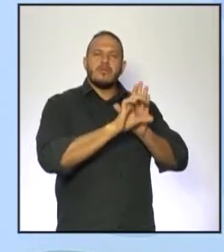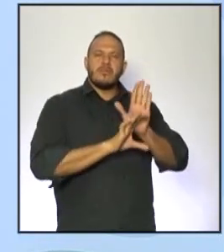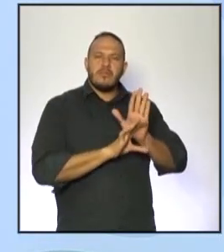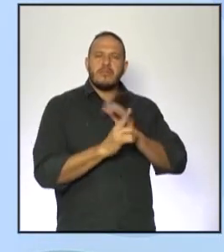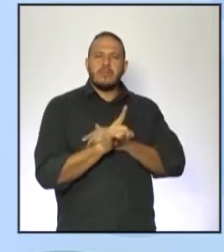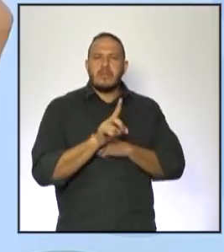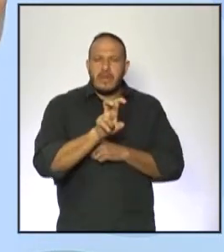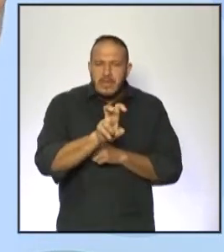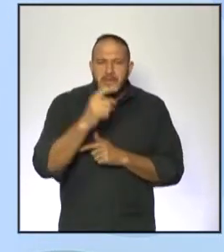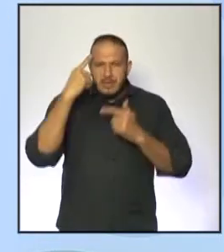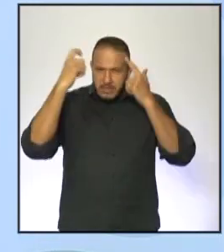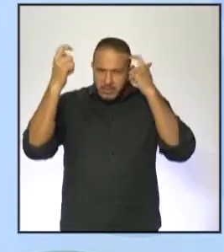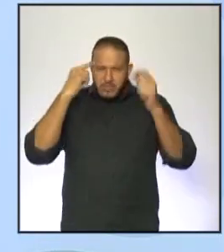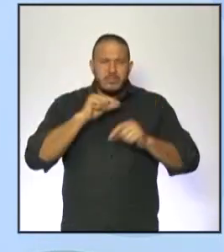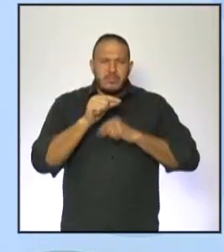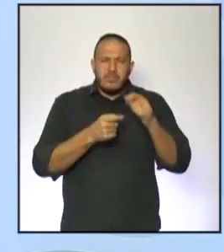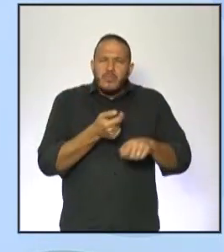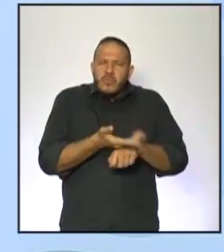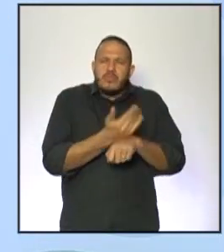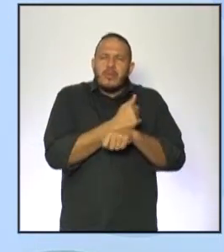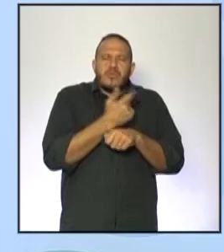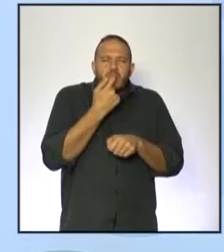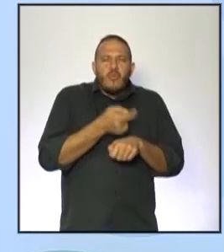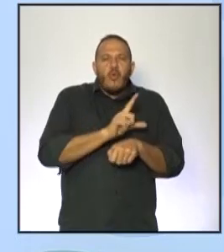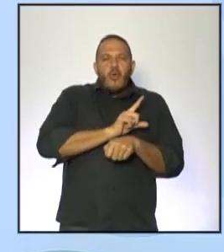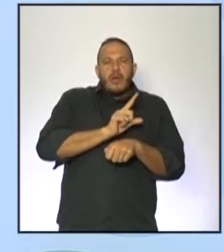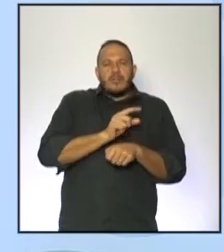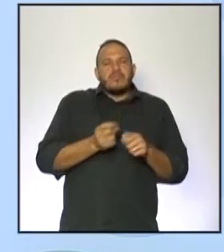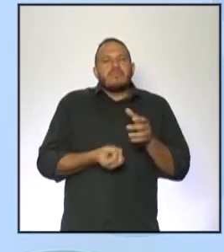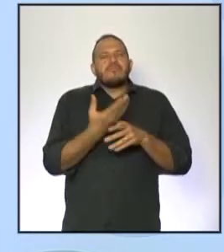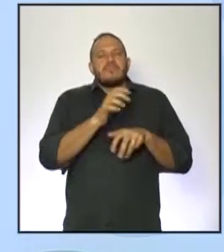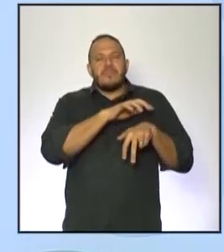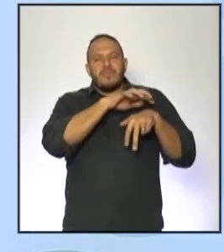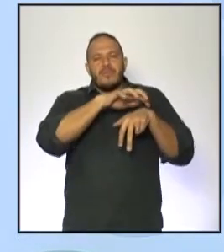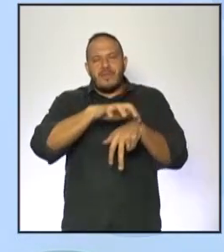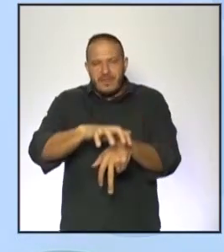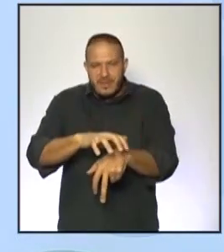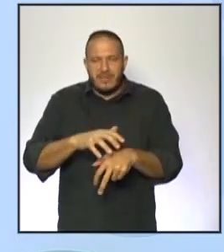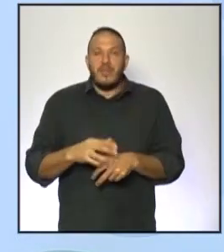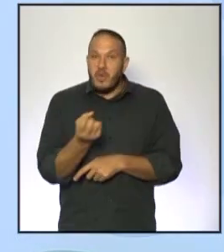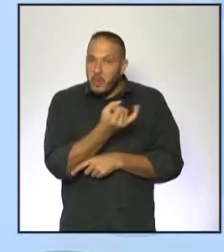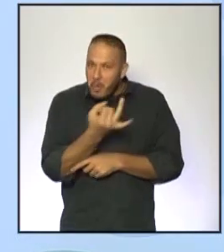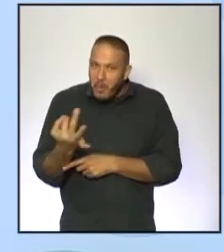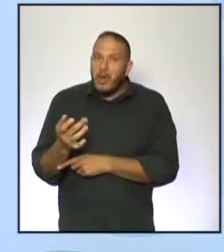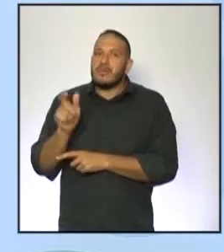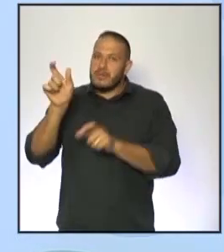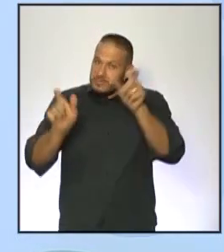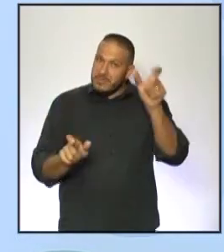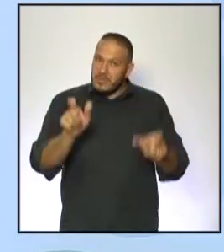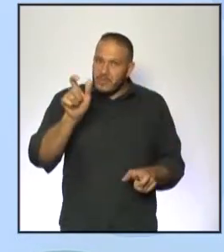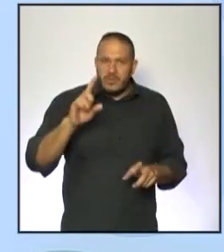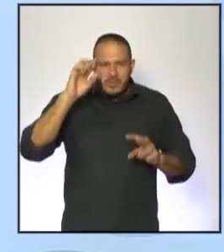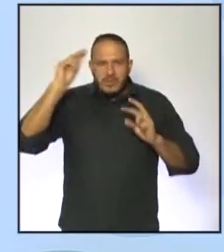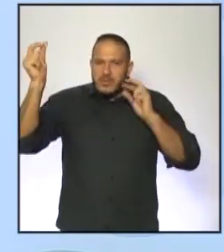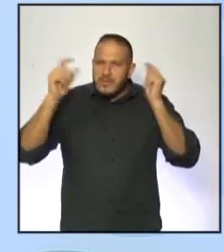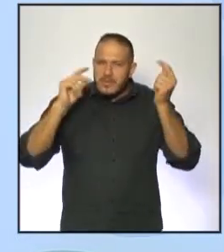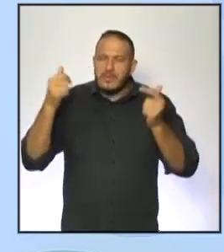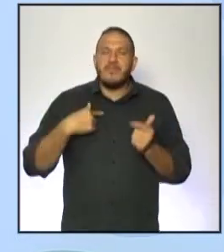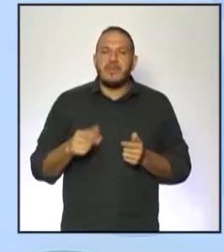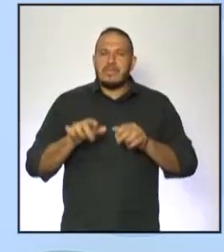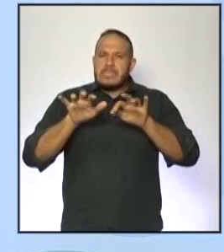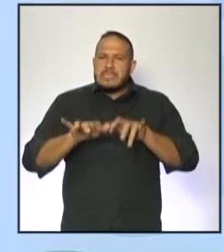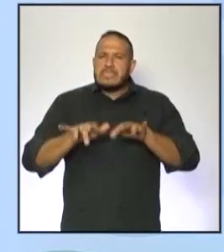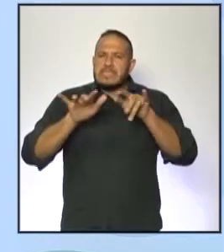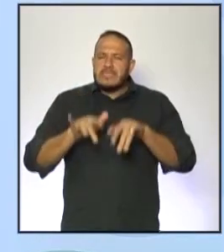Olha quantos inventores para nos inspirar. E vão escrevendo, então, no chat, que daqui a pouquinho eu quero